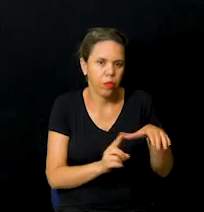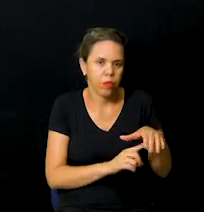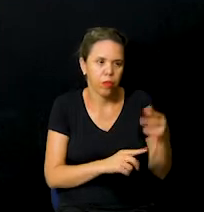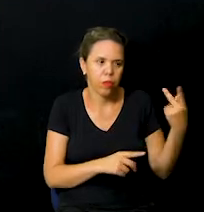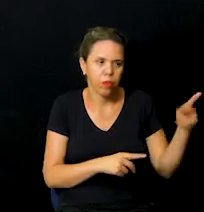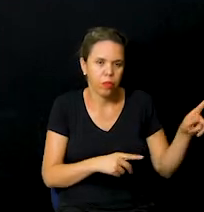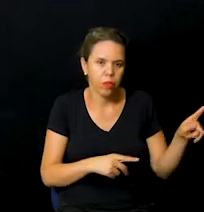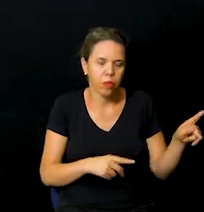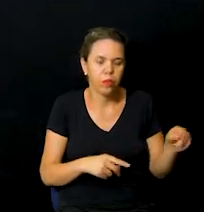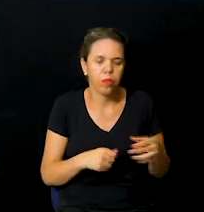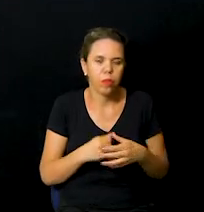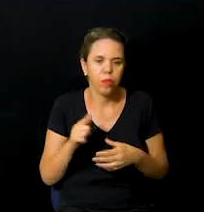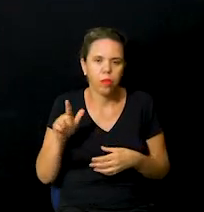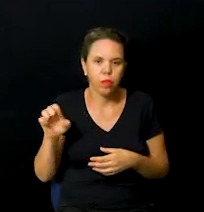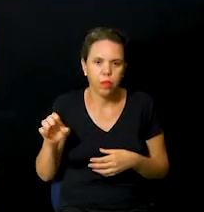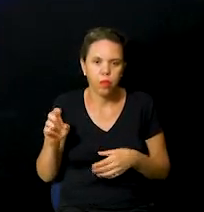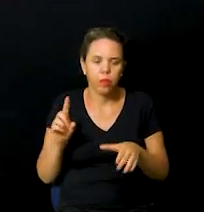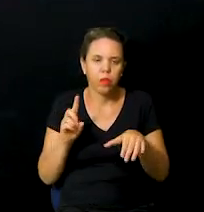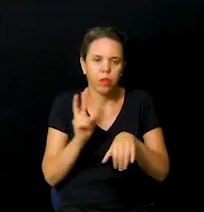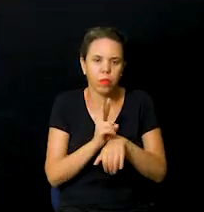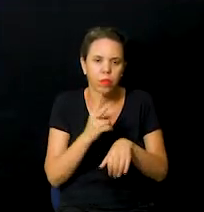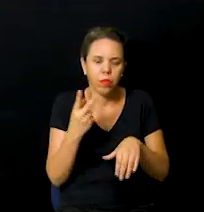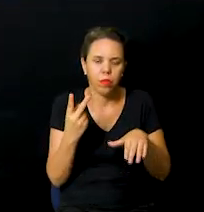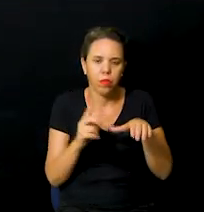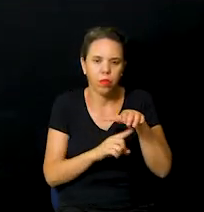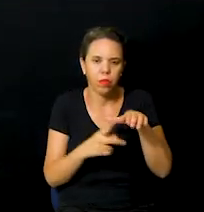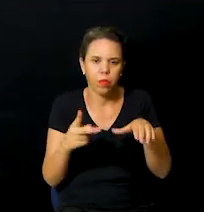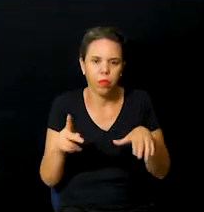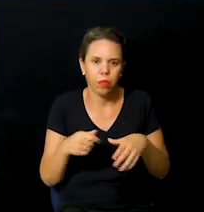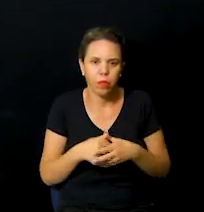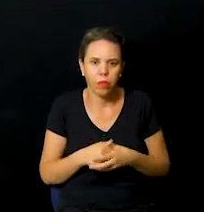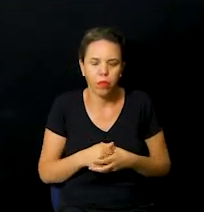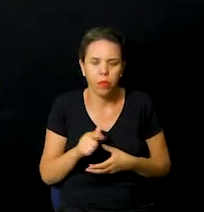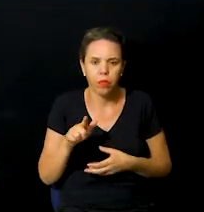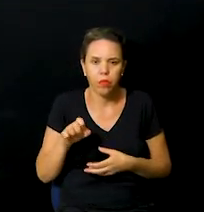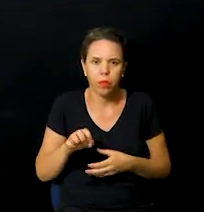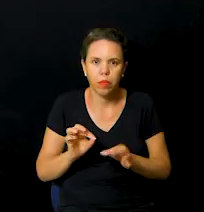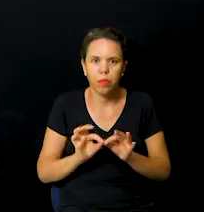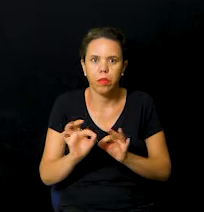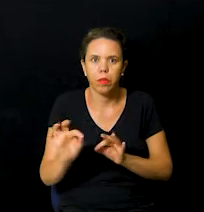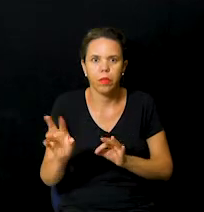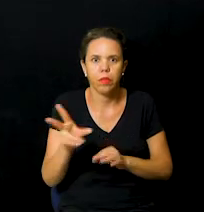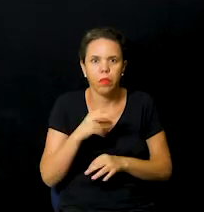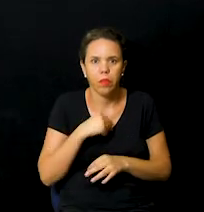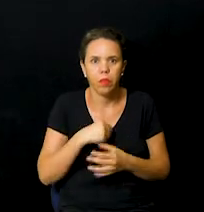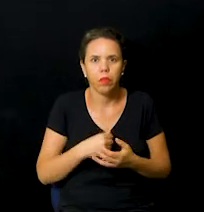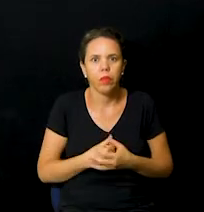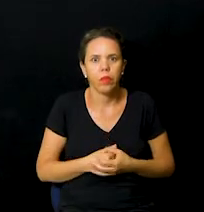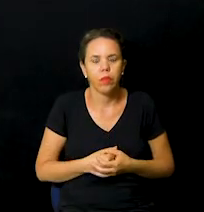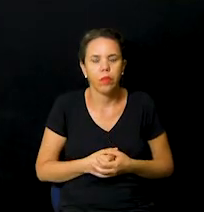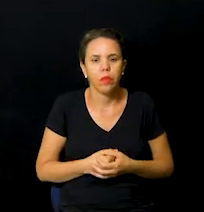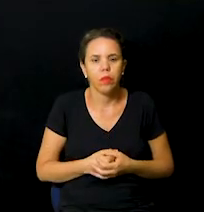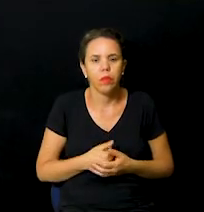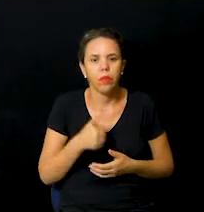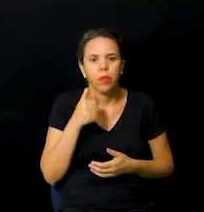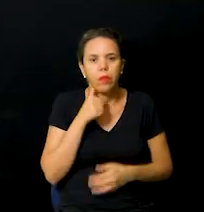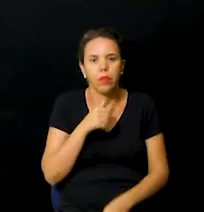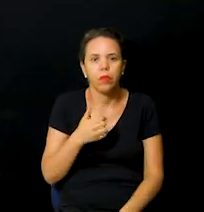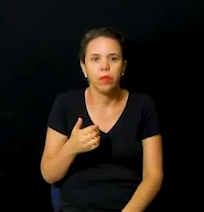cuida da cliente dela e como a Aline cuida da cliente dela. E a Aline foi longe, hein? Vou te